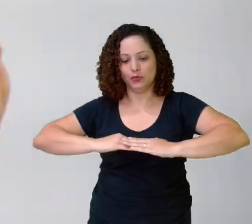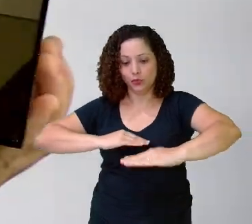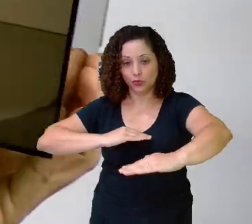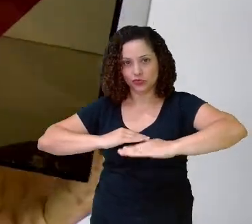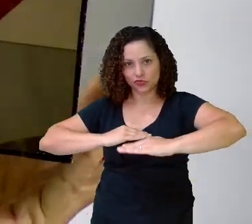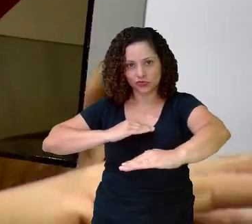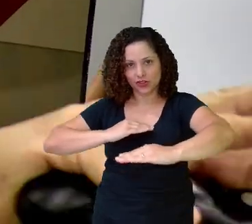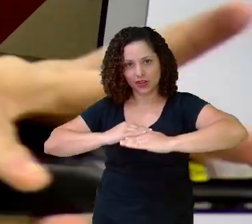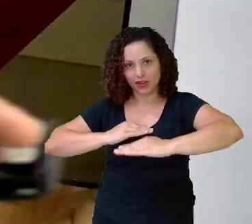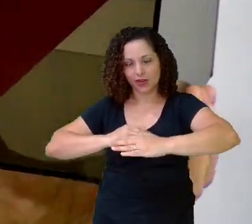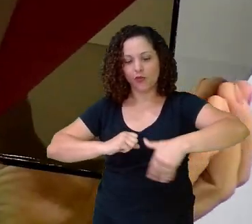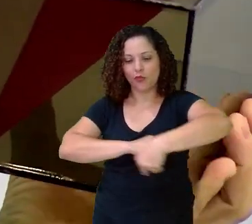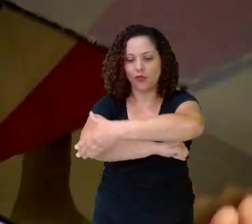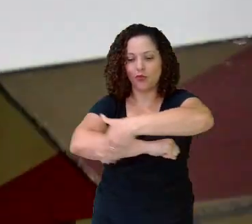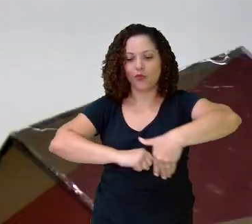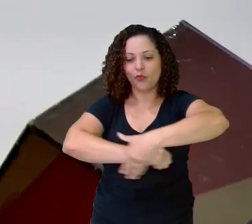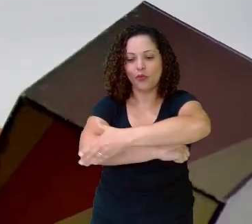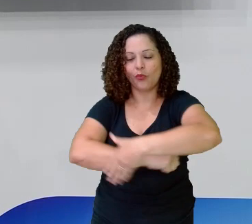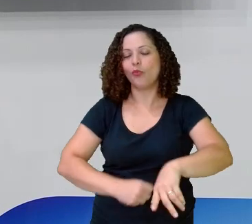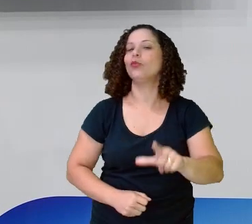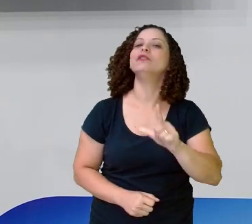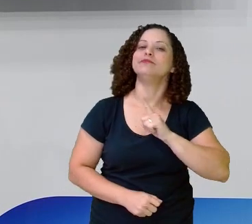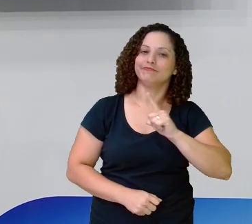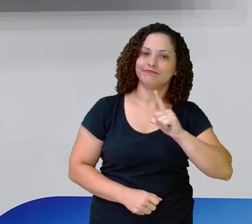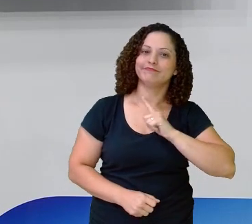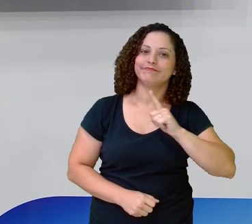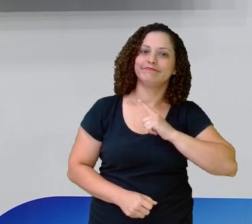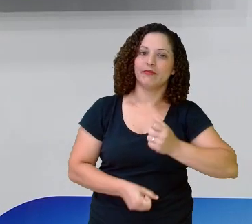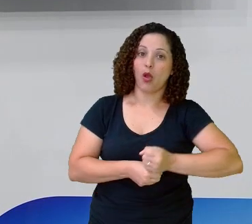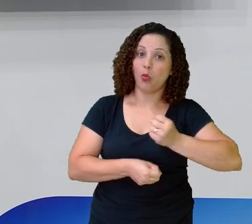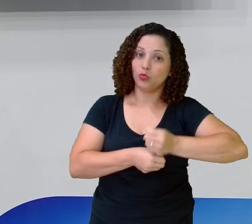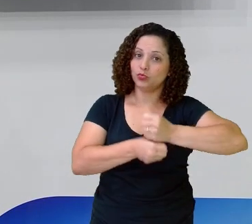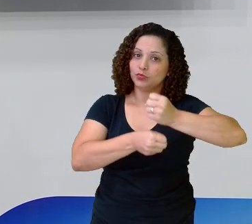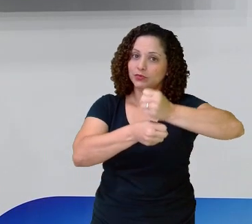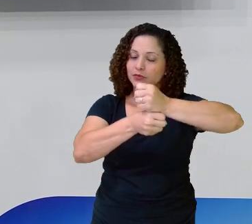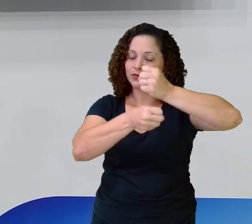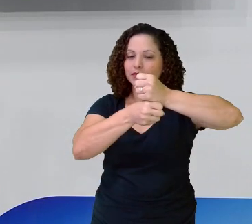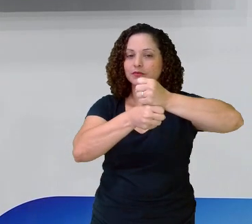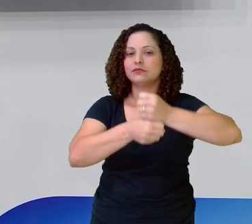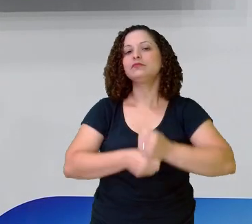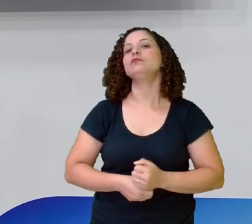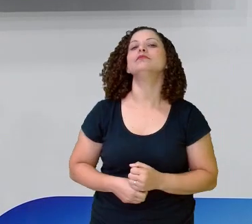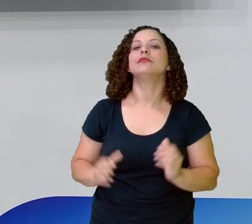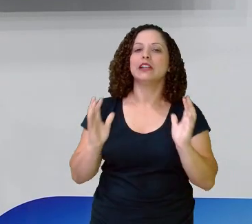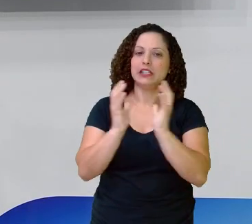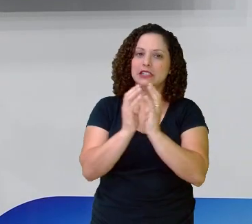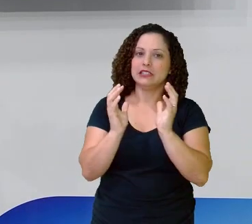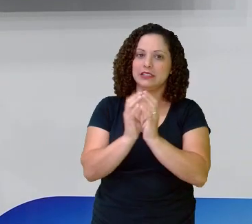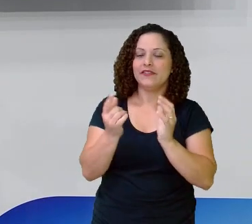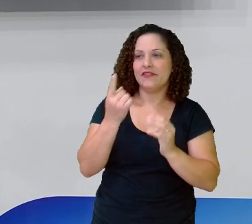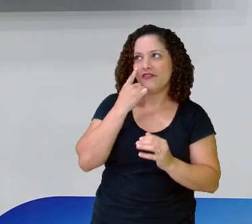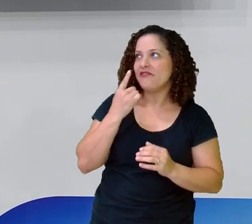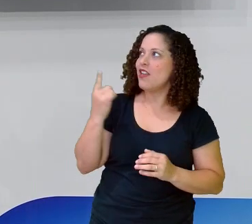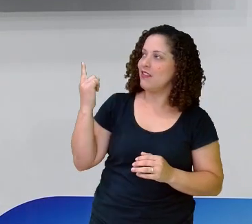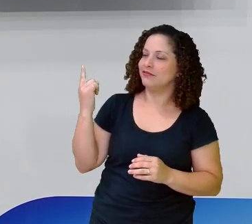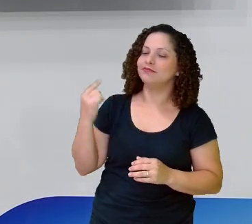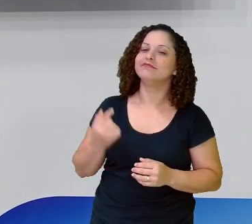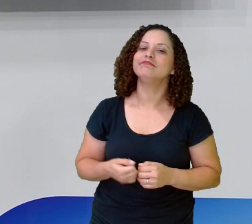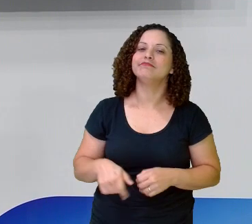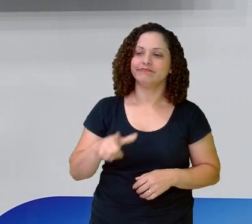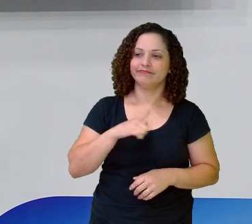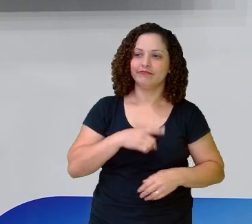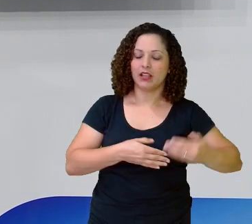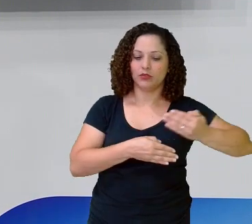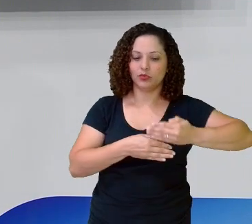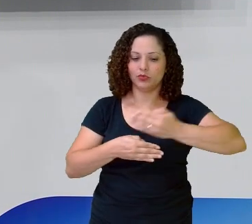né? Nas ruas, né? Nas construções, nas obras de Recife, por exemplo, a gente encontra muito e às vezes